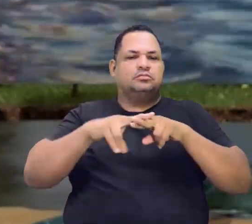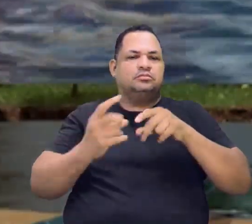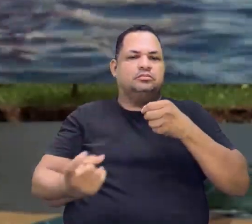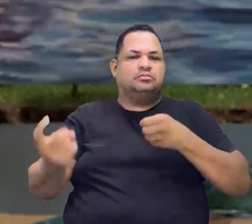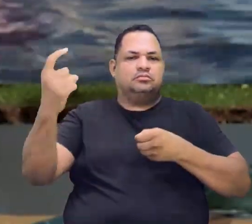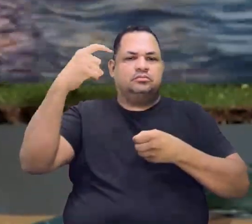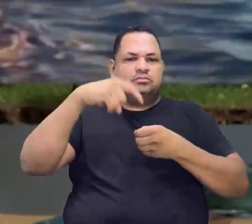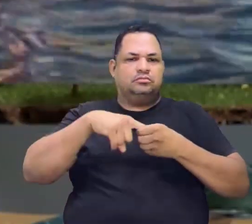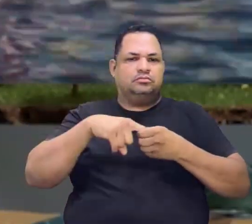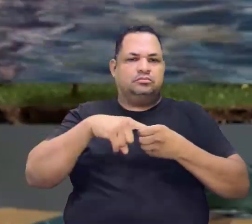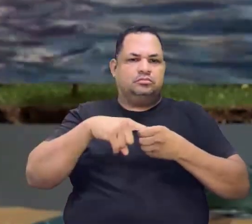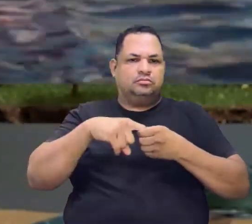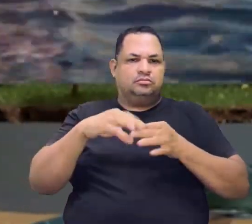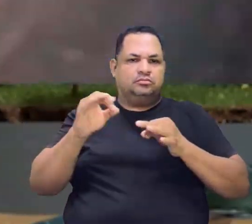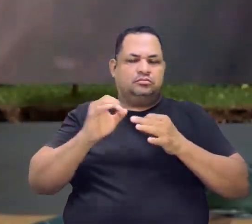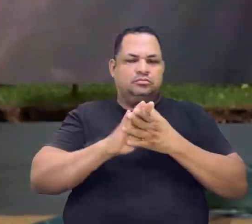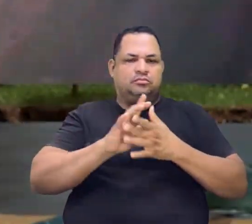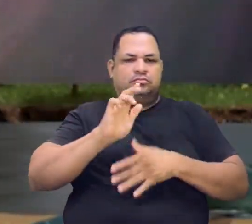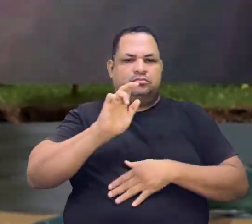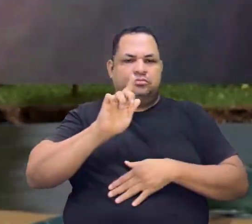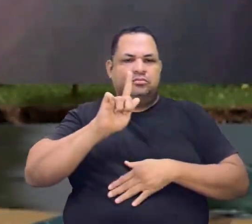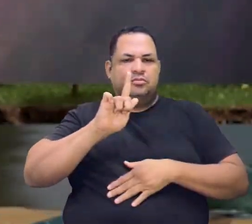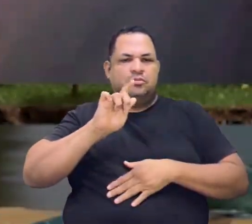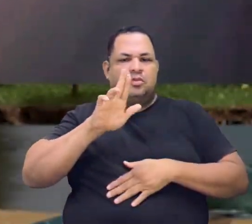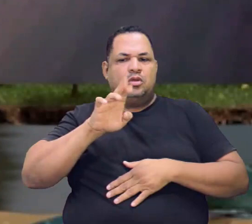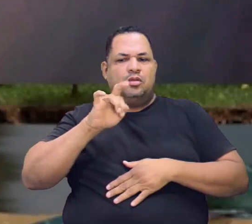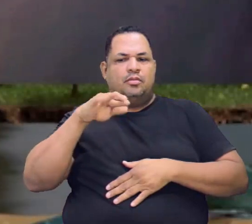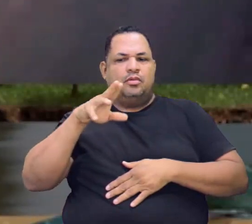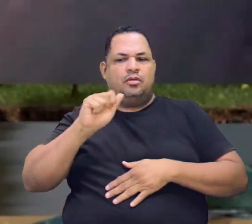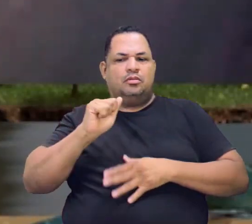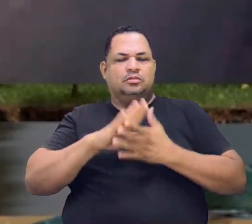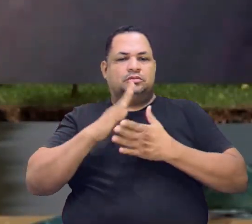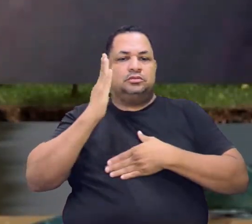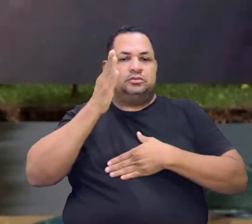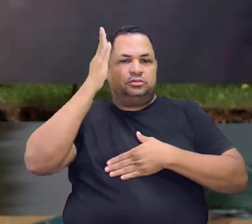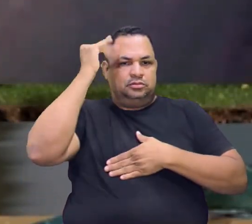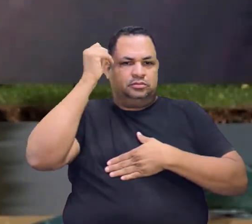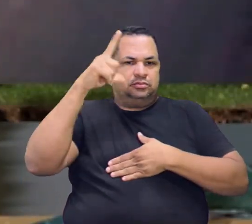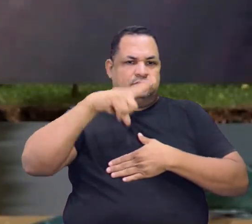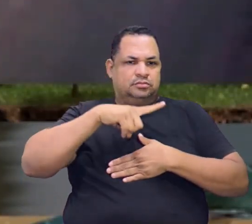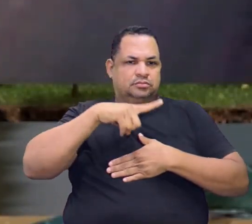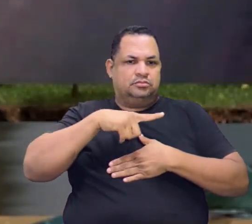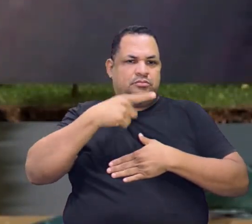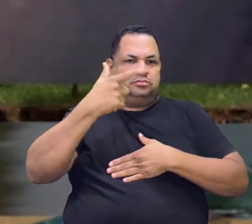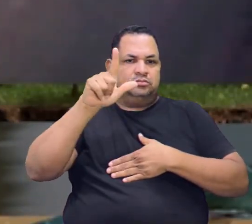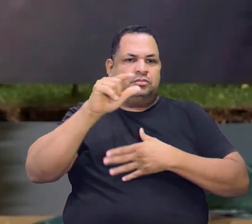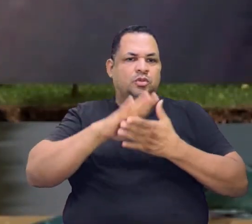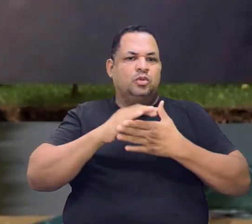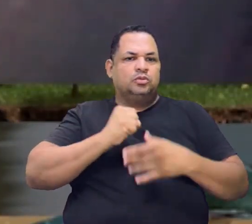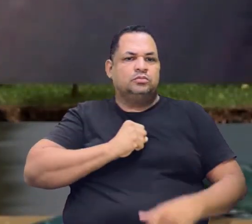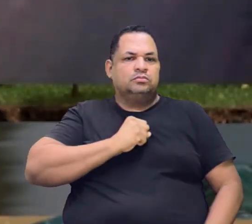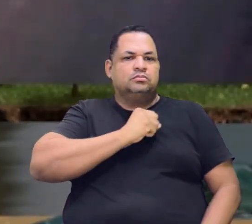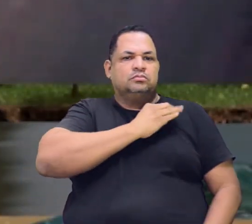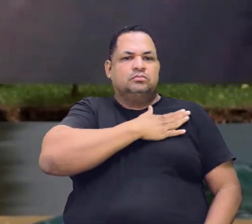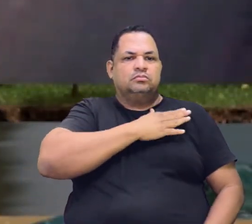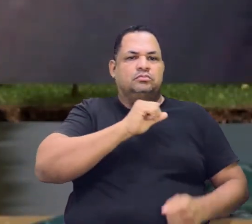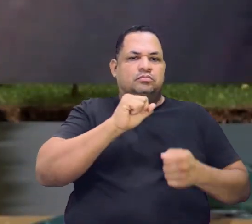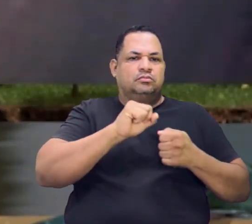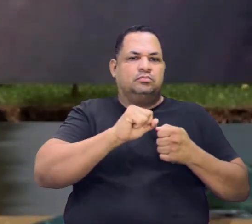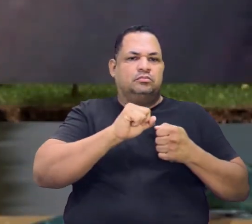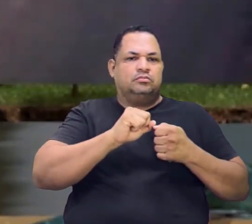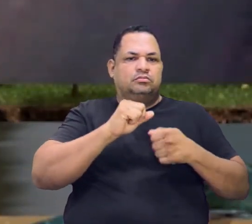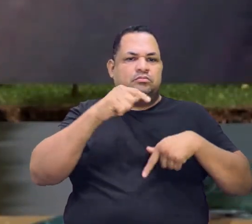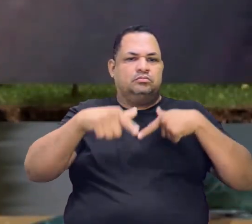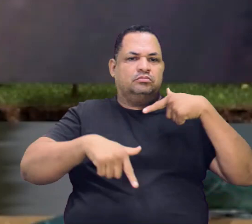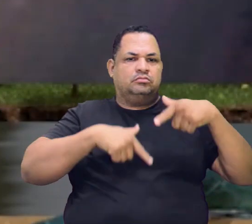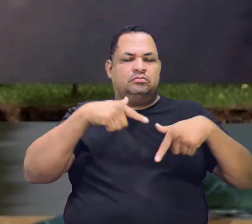ele volta pro Guaporé. E ele já sabe que existia um outro militar fazendo esse tipo